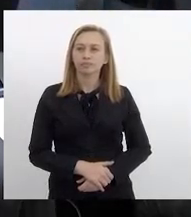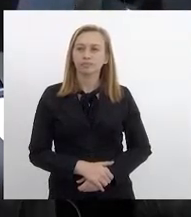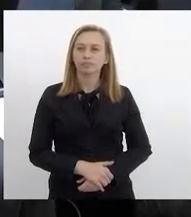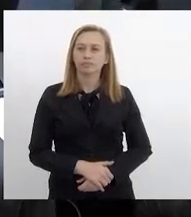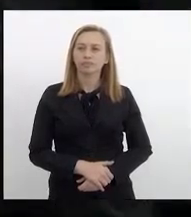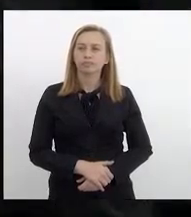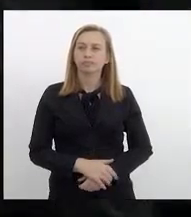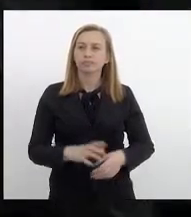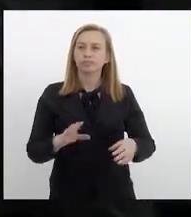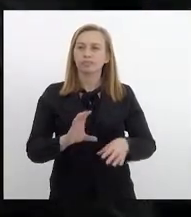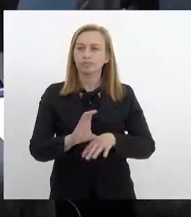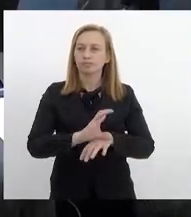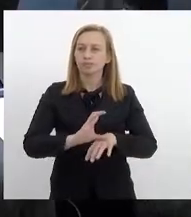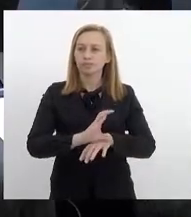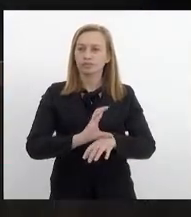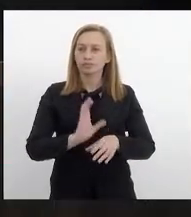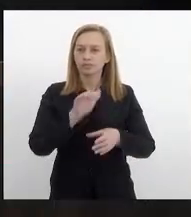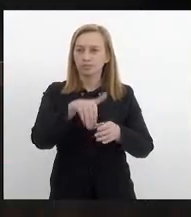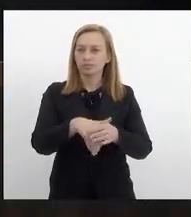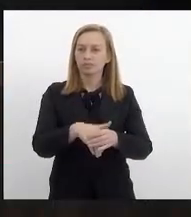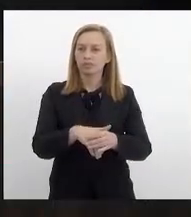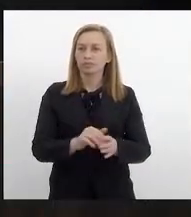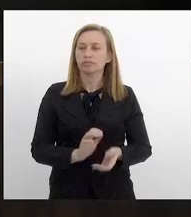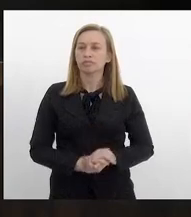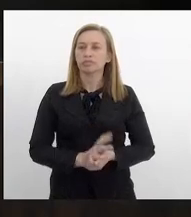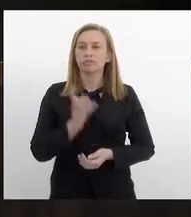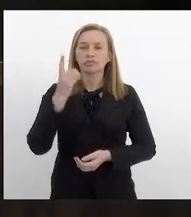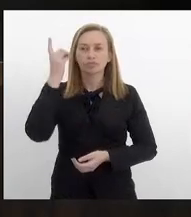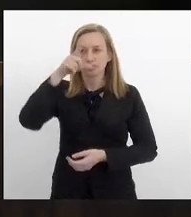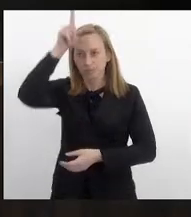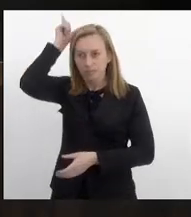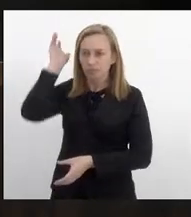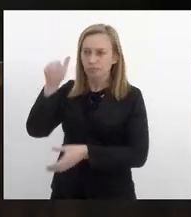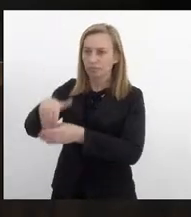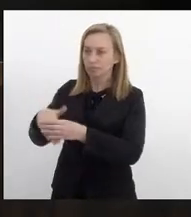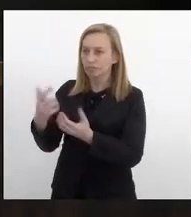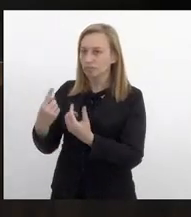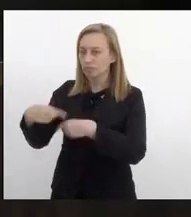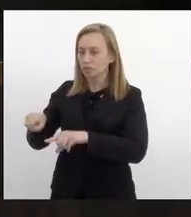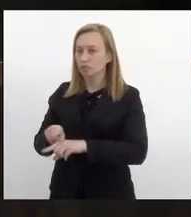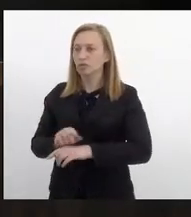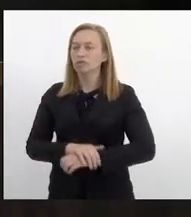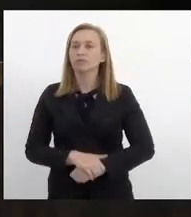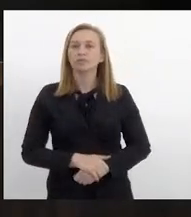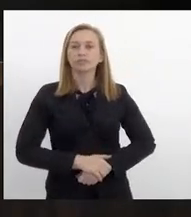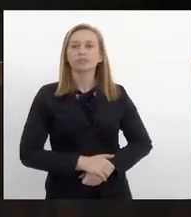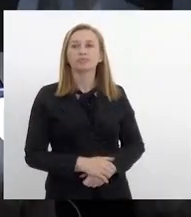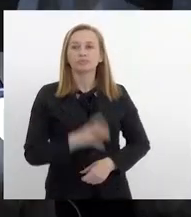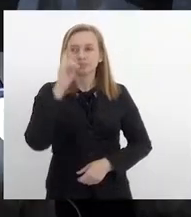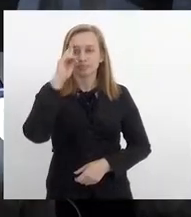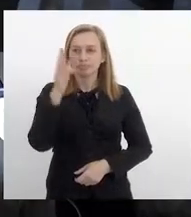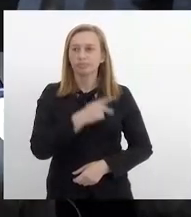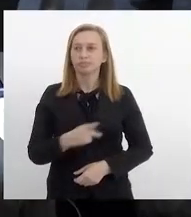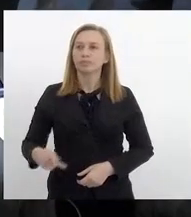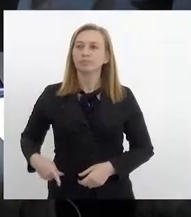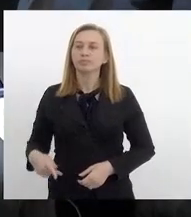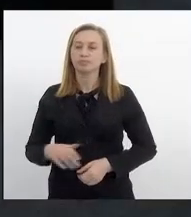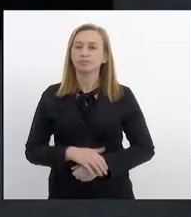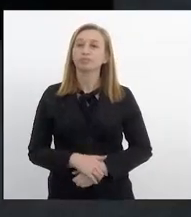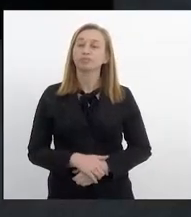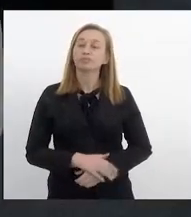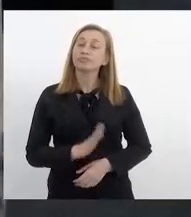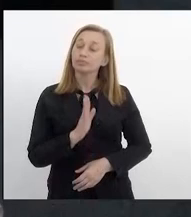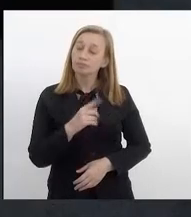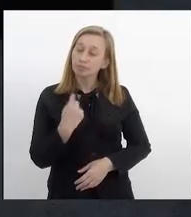Parecer pela constitucionalidade, presidente. Voto divergente, senhor. Deputado Luiz Paulo, voto divergente. Senhor presidente, nós